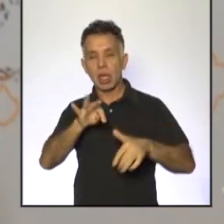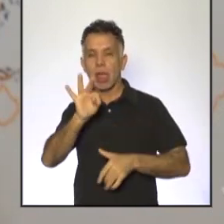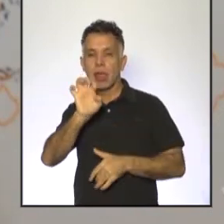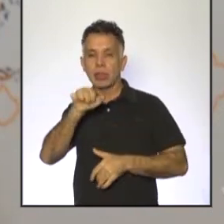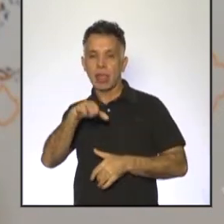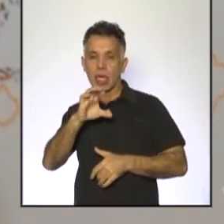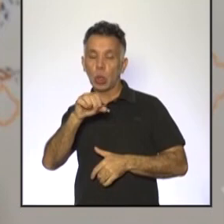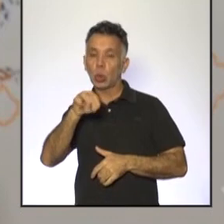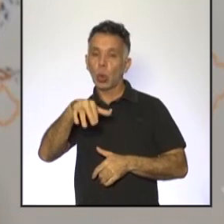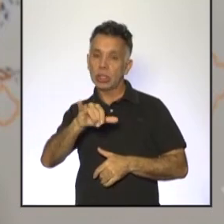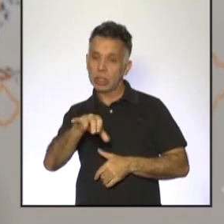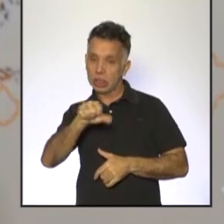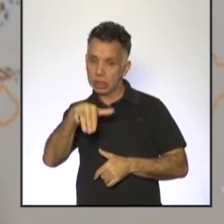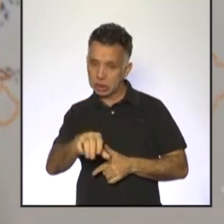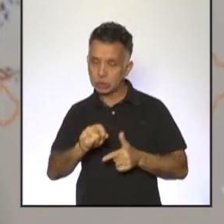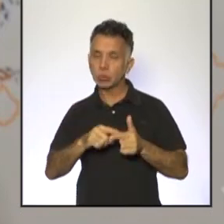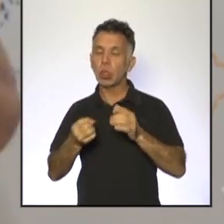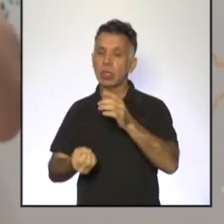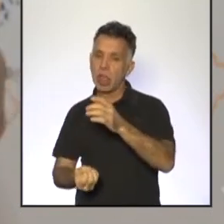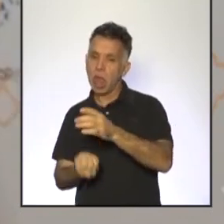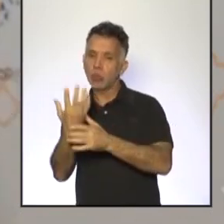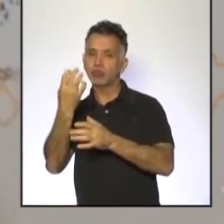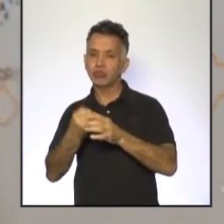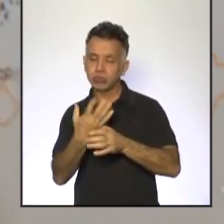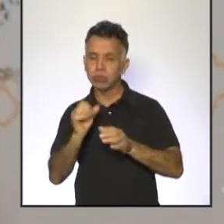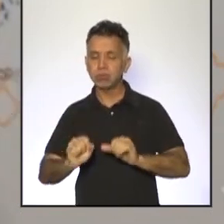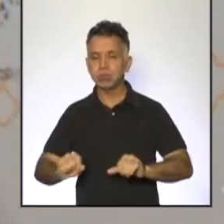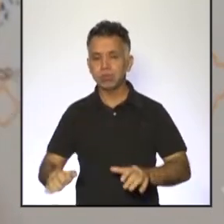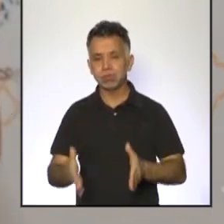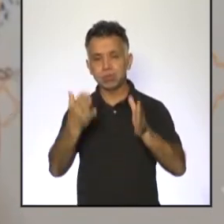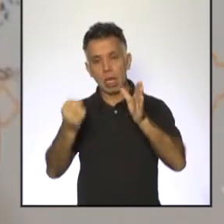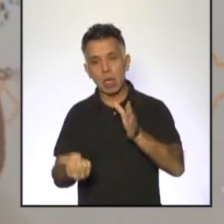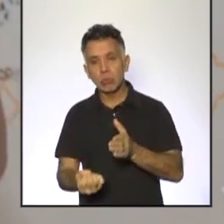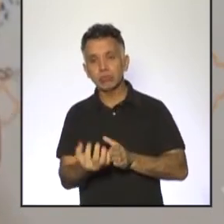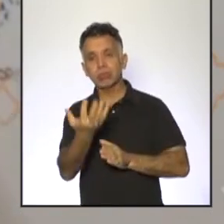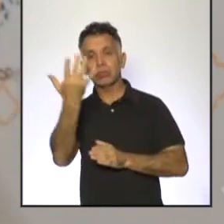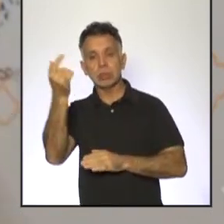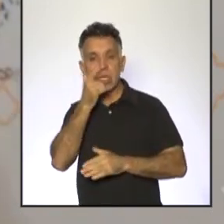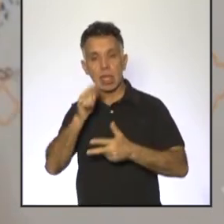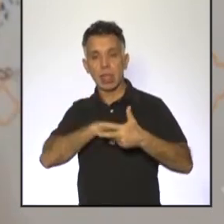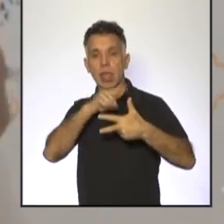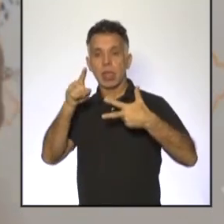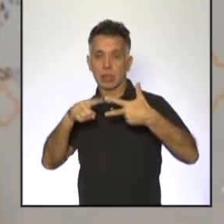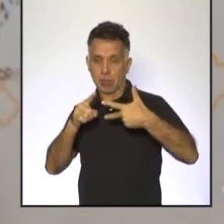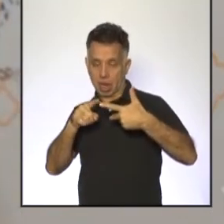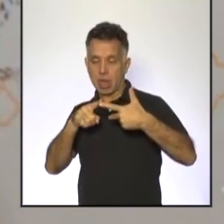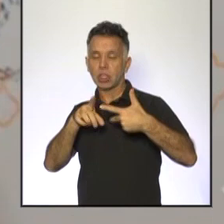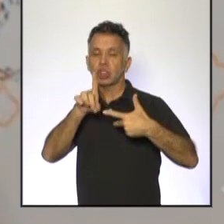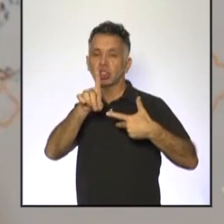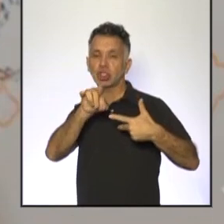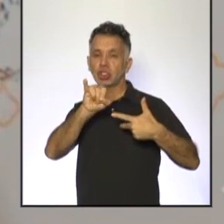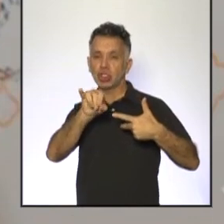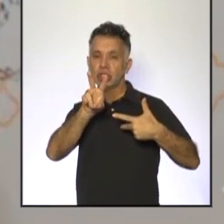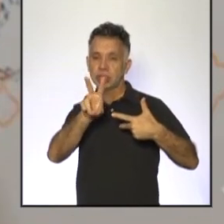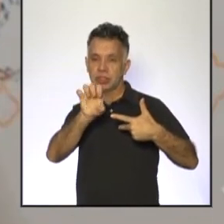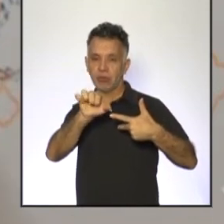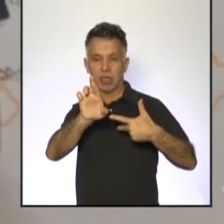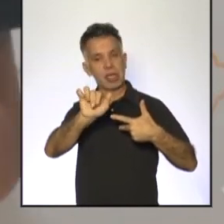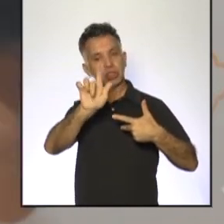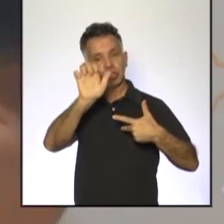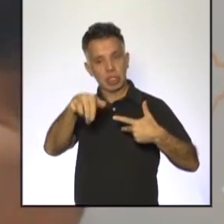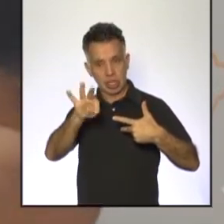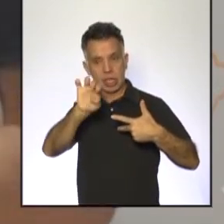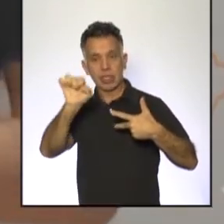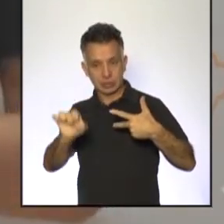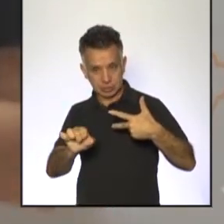tectonismo, vulcanismo, formação de dobramentos modernos e por aí vai. Movimento divergente, a gente vai ver bastante hoje também no nosso encontro de